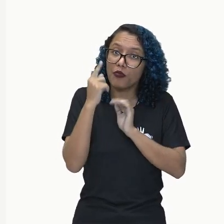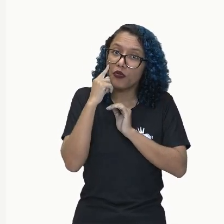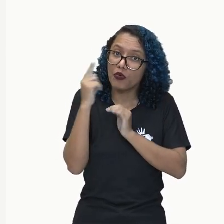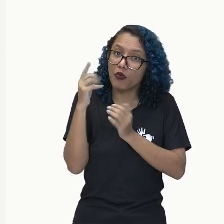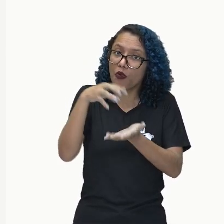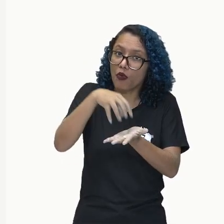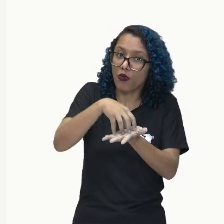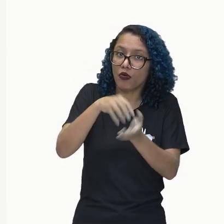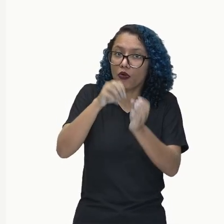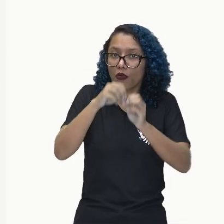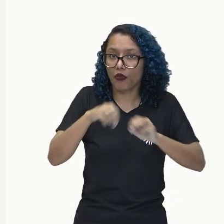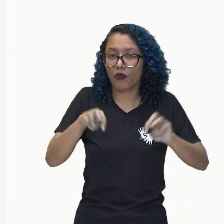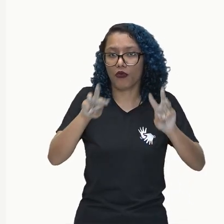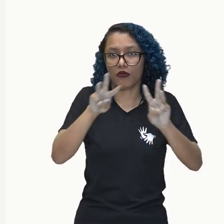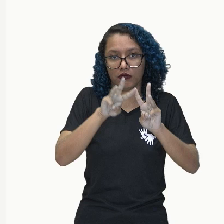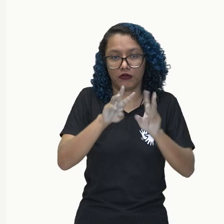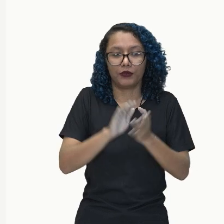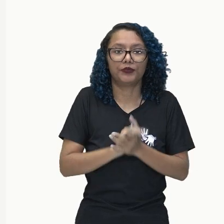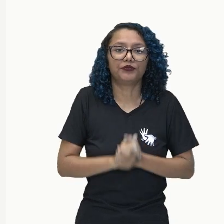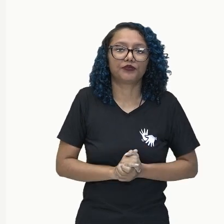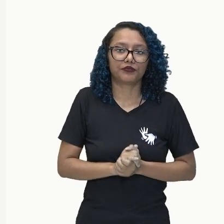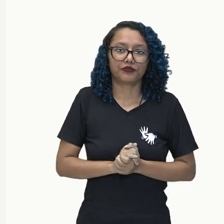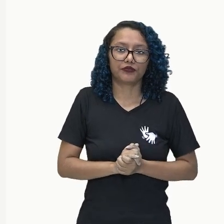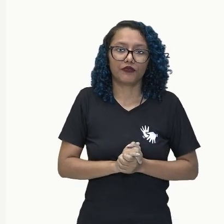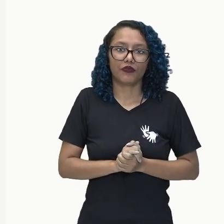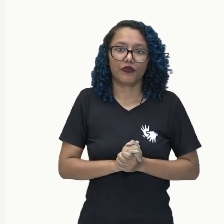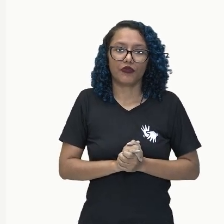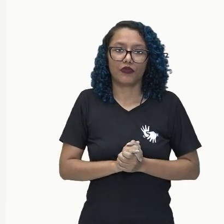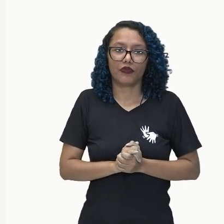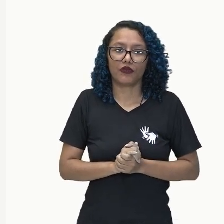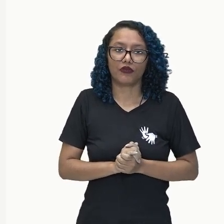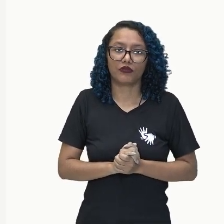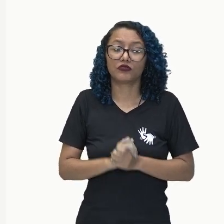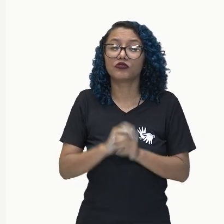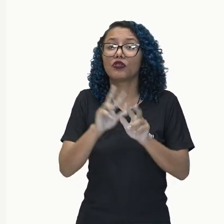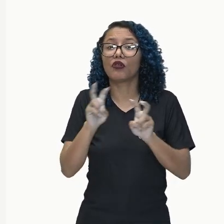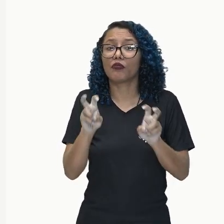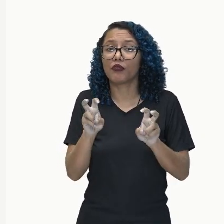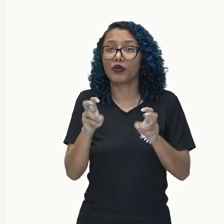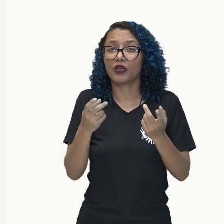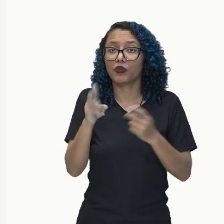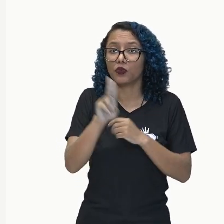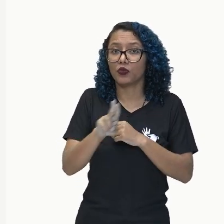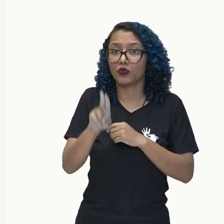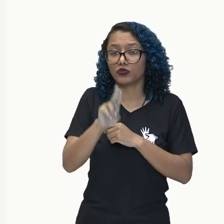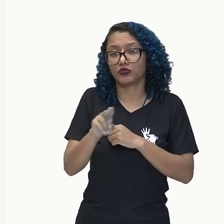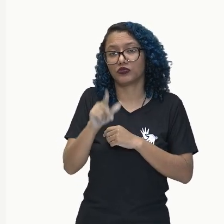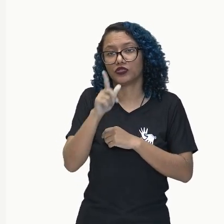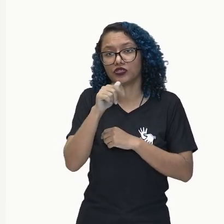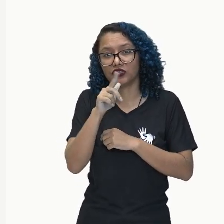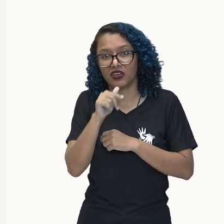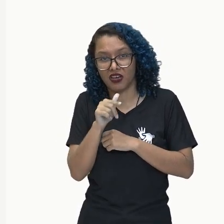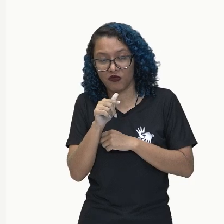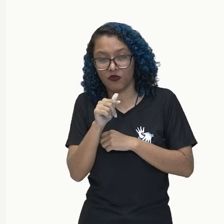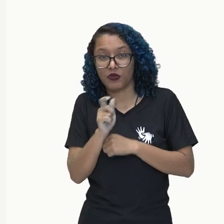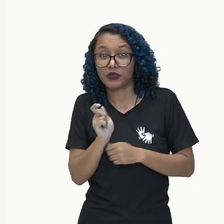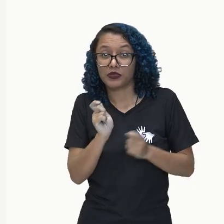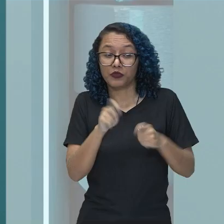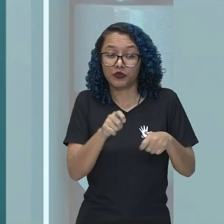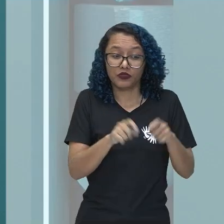ONU, pela FAO, a respeito da utilização da água na produção desses produtos.